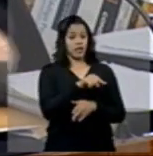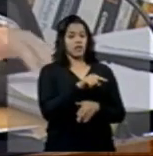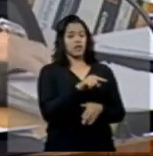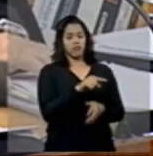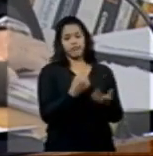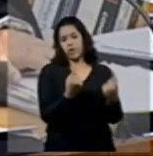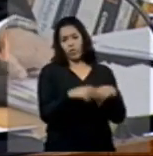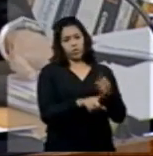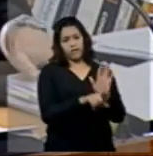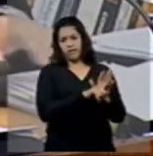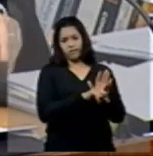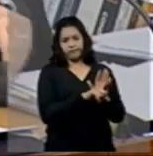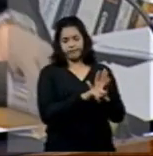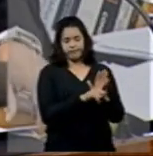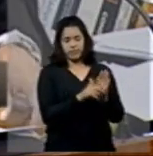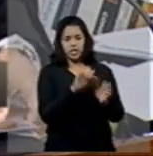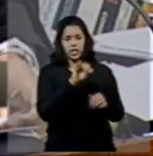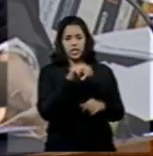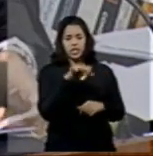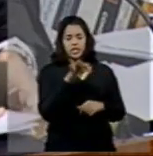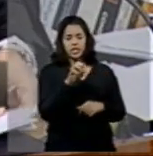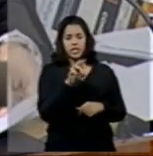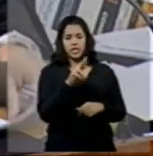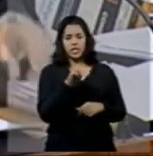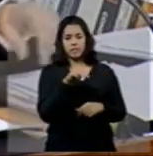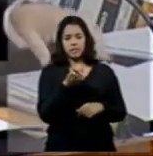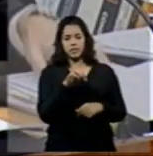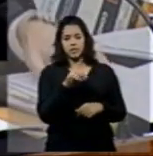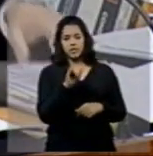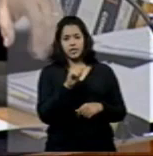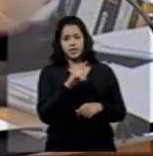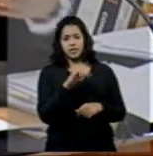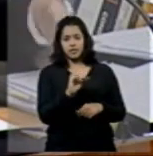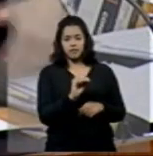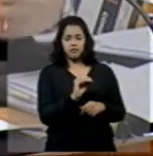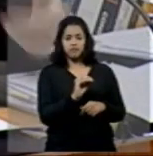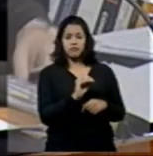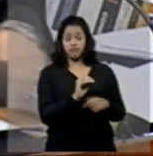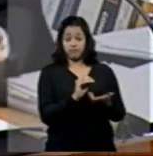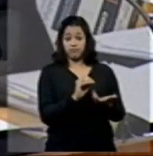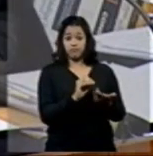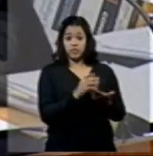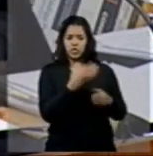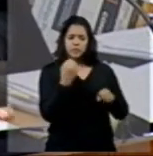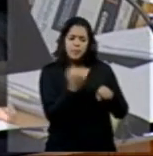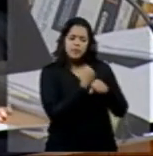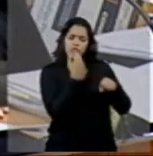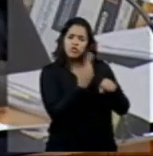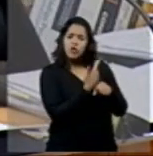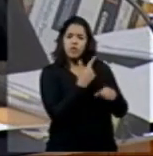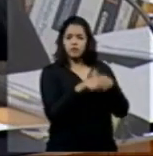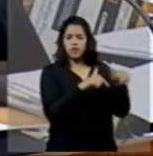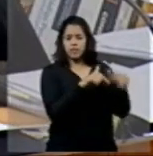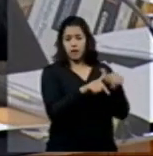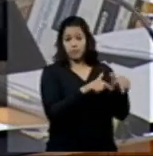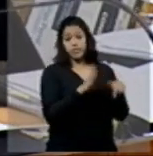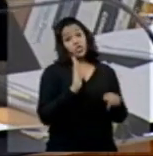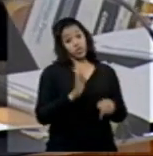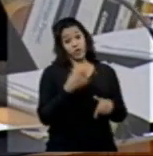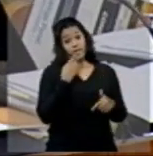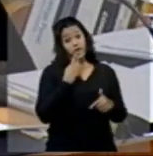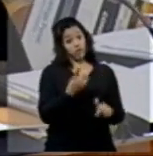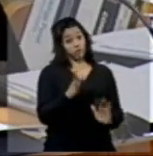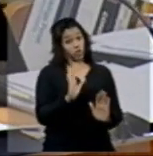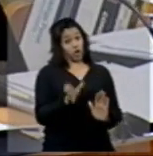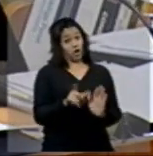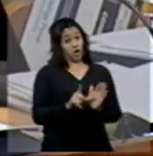ilícita intermediação da atividade da prestação de mão de obra, da mão de obra e trabalho. Já adianto, em